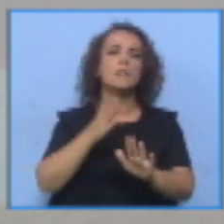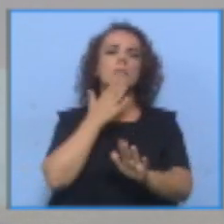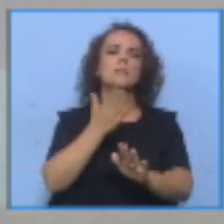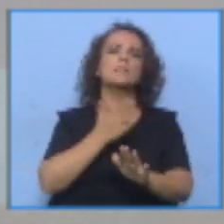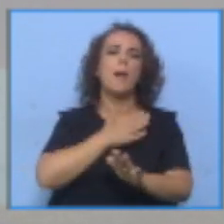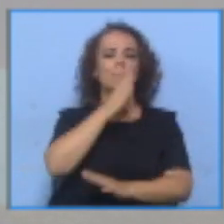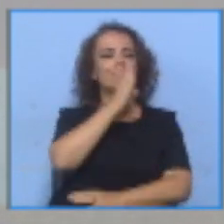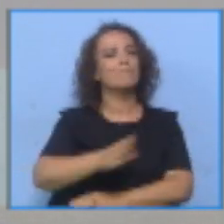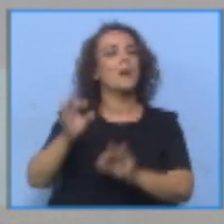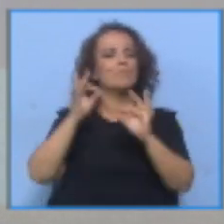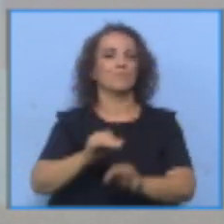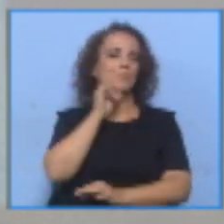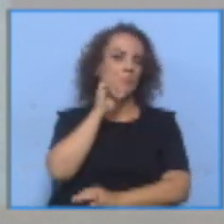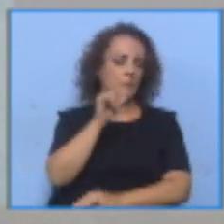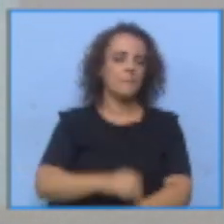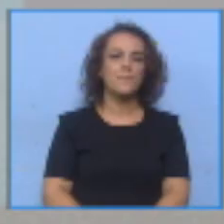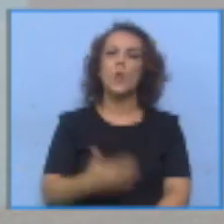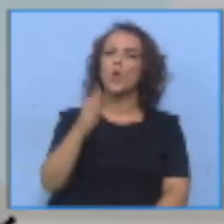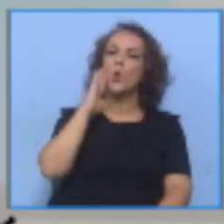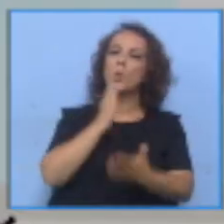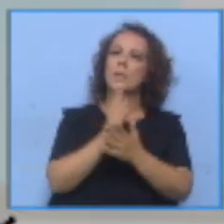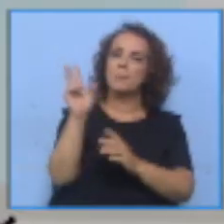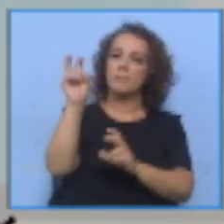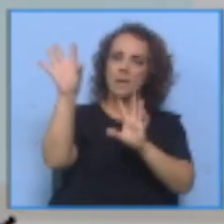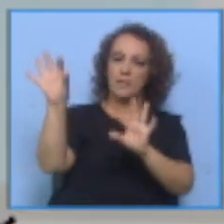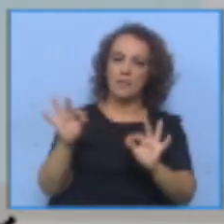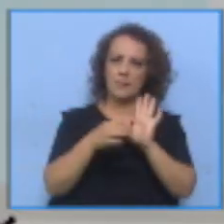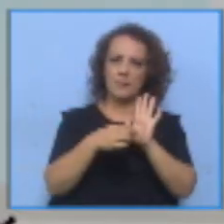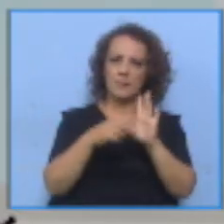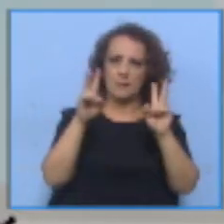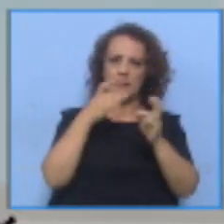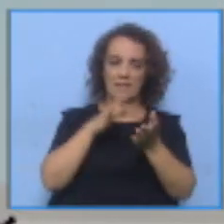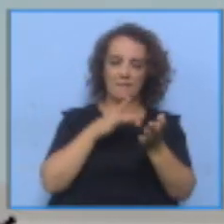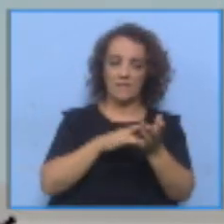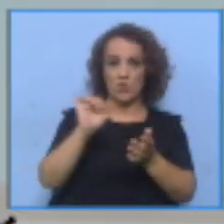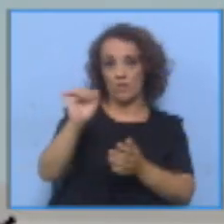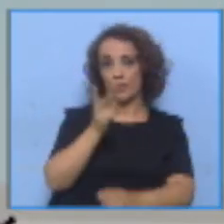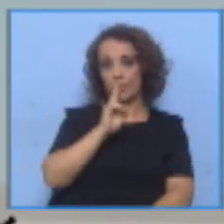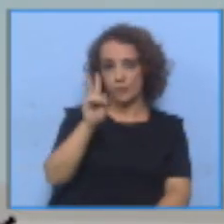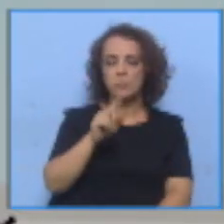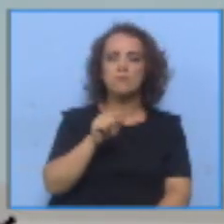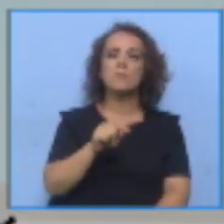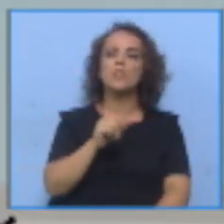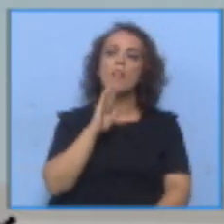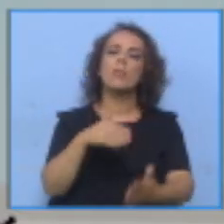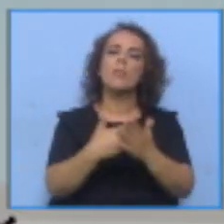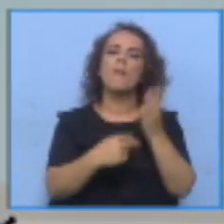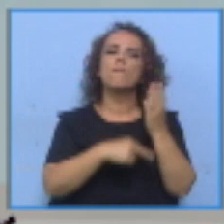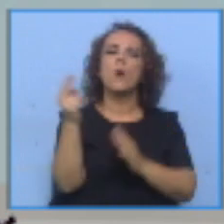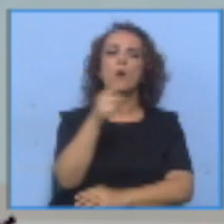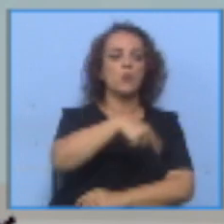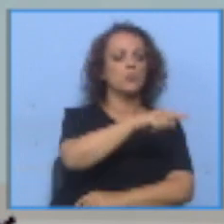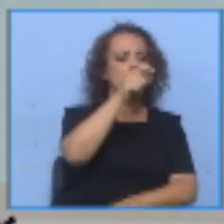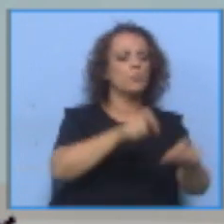em prática. Uma última referência a esta revista, a revista Alemar, de que é diretor, que voz é dada a esses povos,